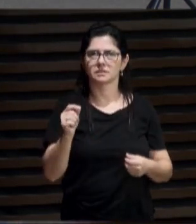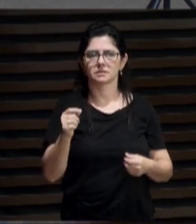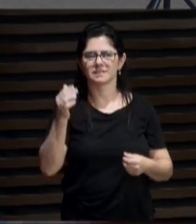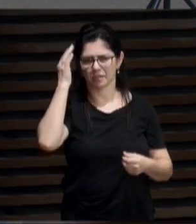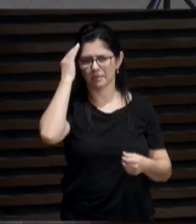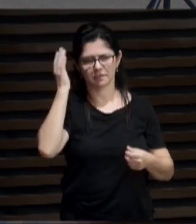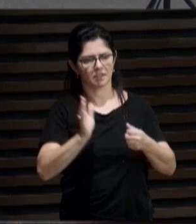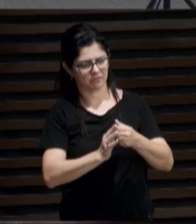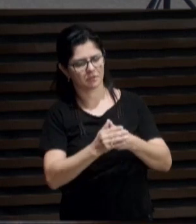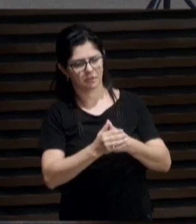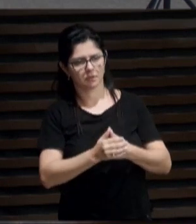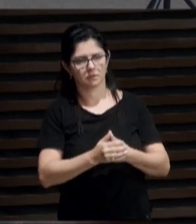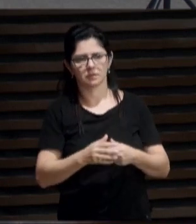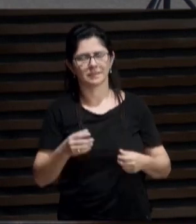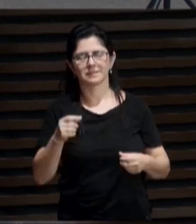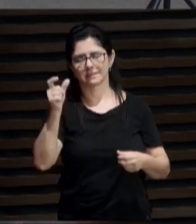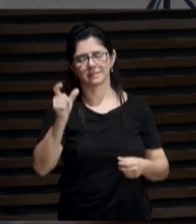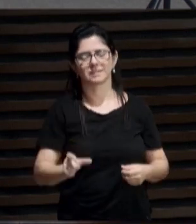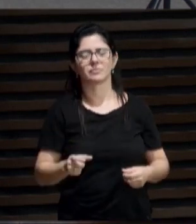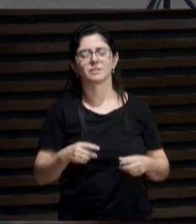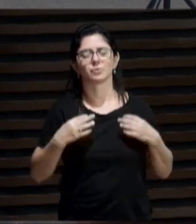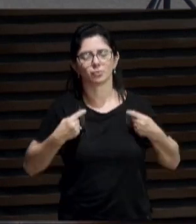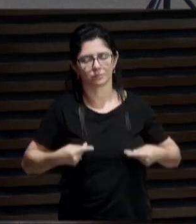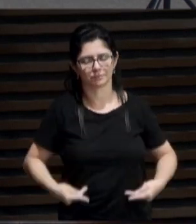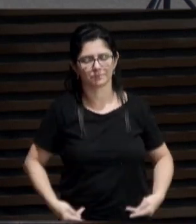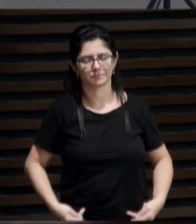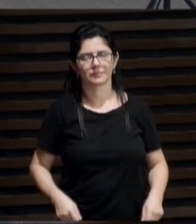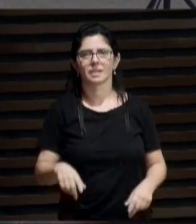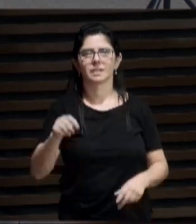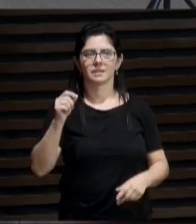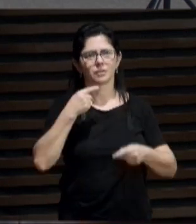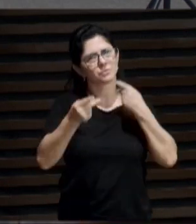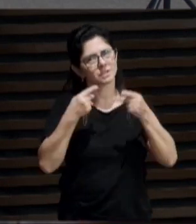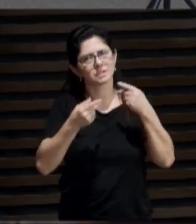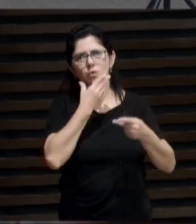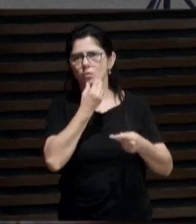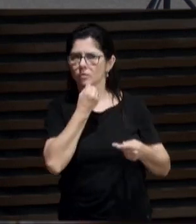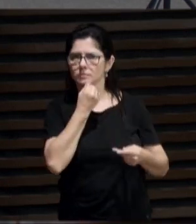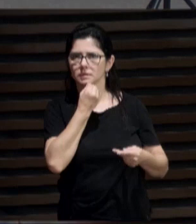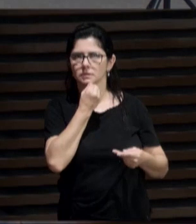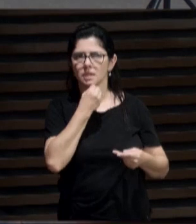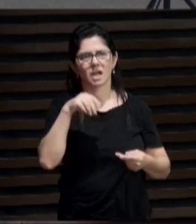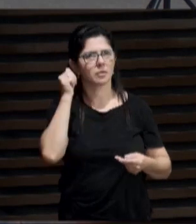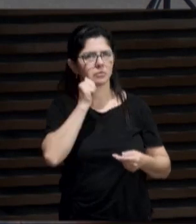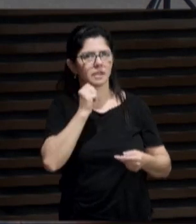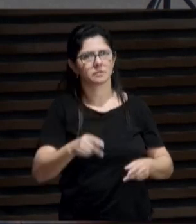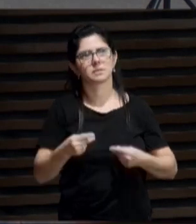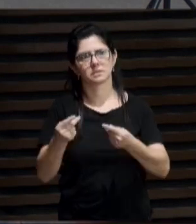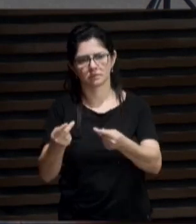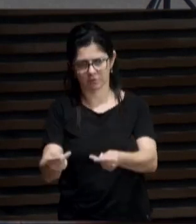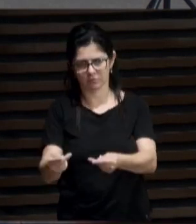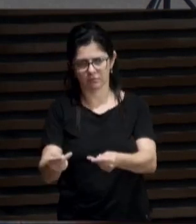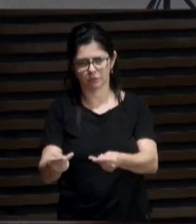da árvore que te ordenei que não comesses? Então disse o homem, a mulher que me deste por esposa, ela me deu da árvore e